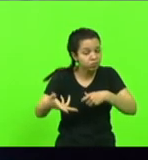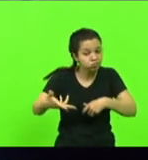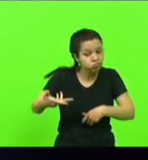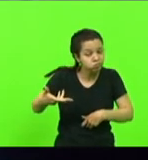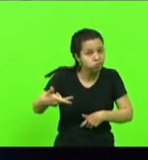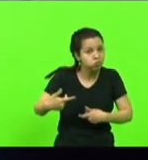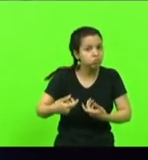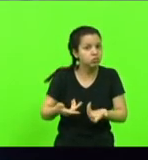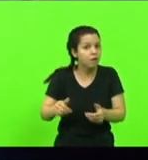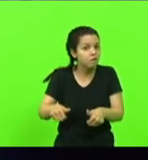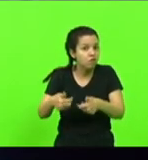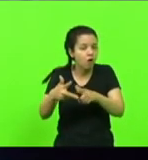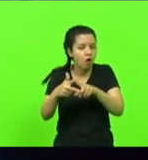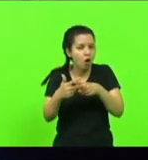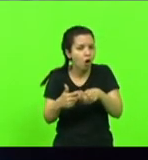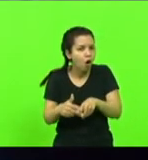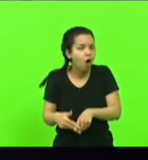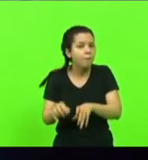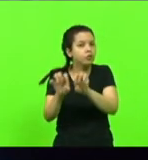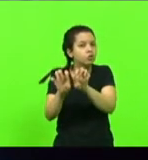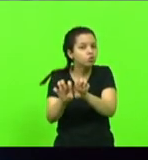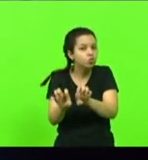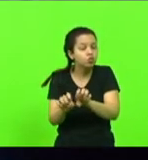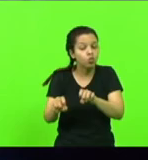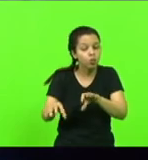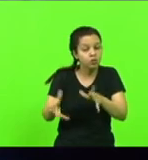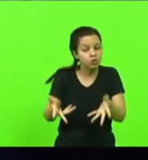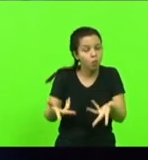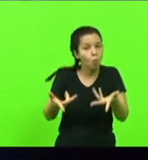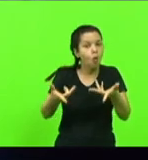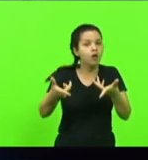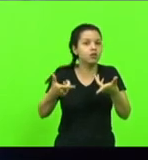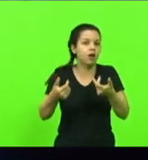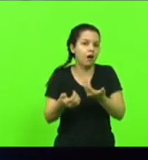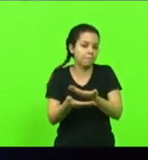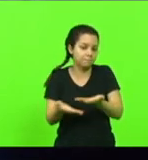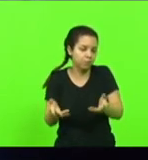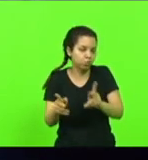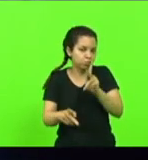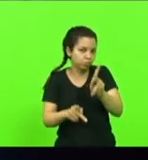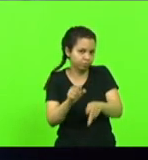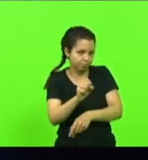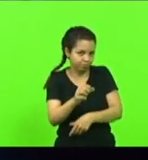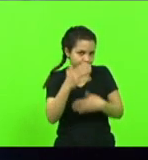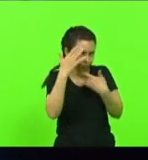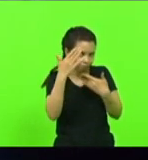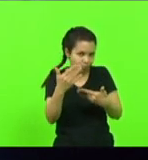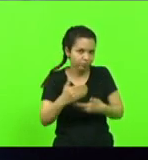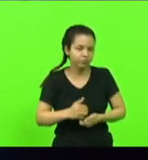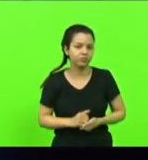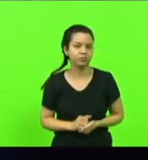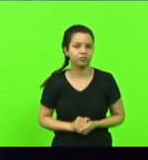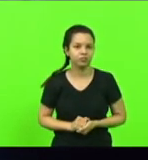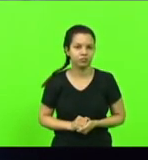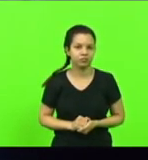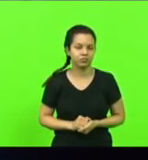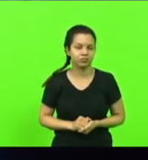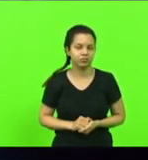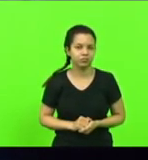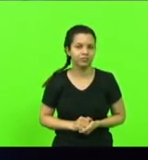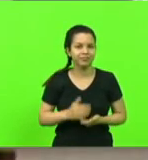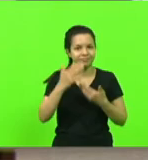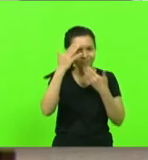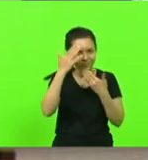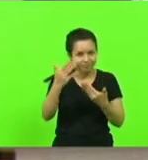para fornecer uma educação de qualidade aos nossos catarinenses. Muito obrigado, senhor presidente. Obrigado, deputado